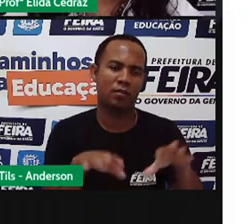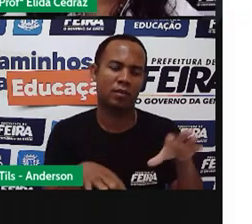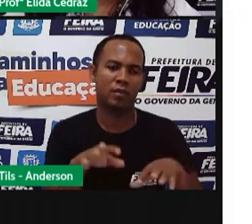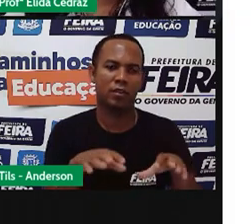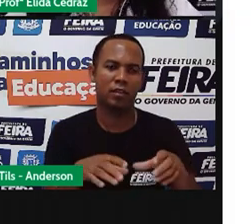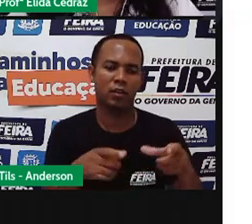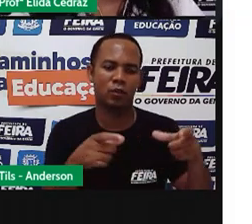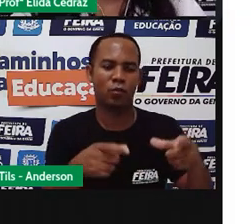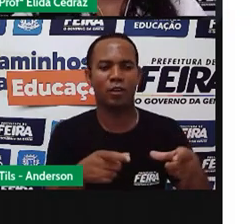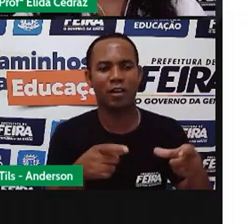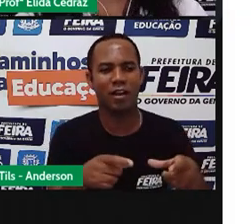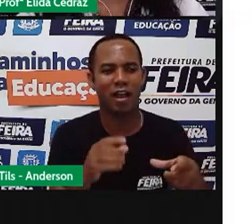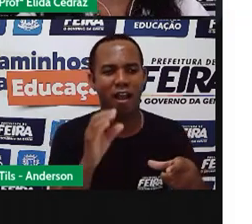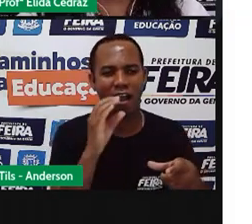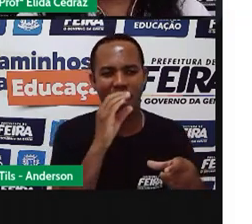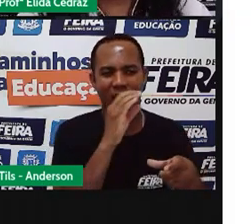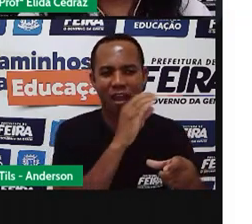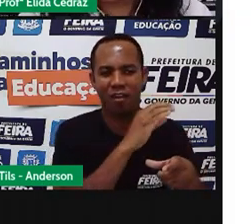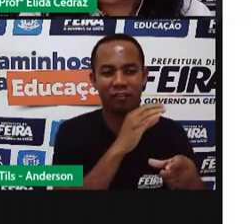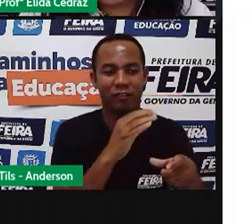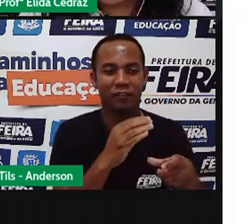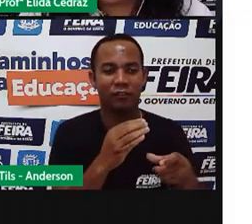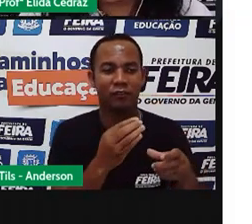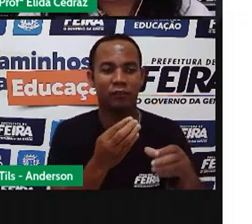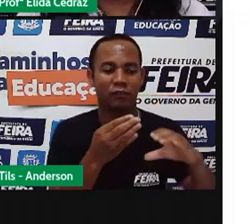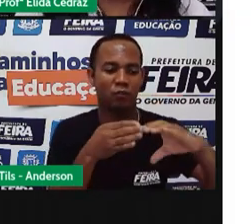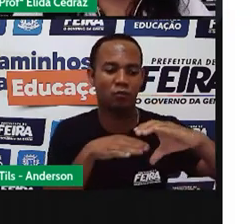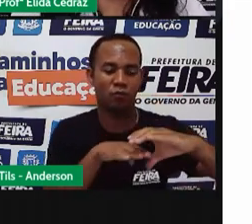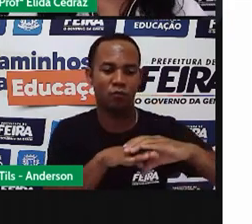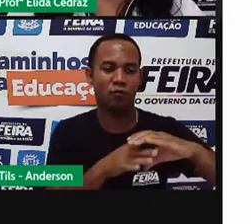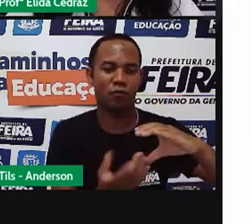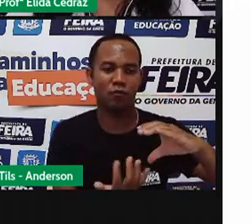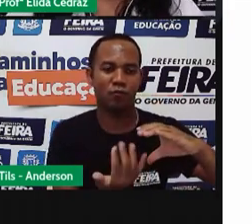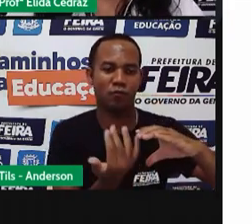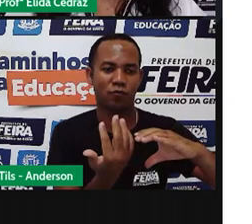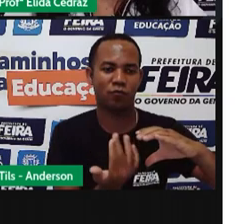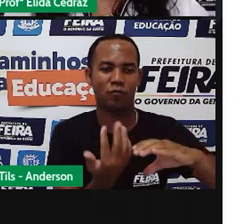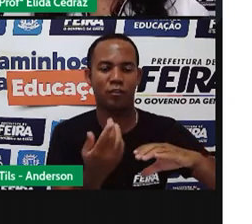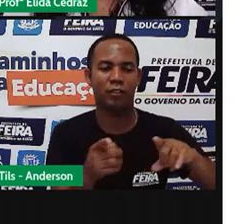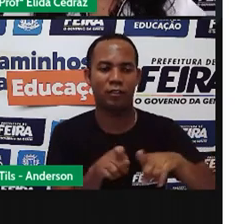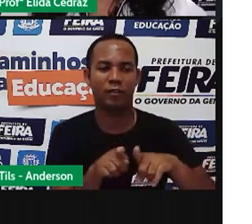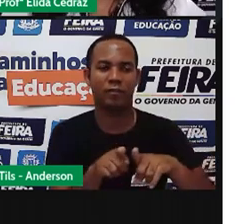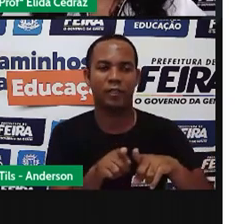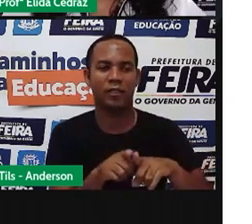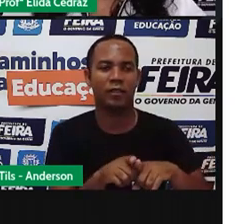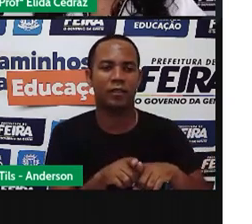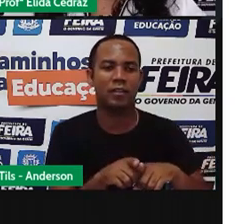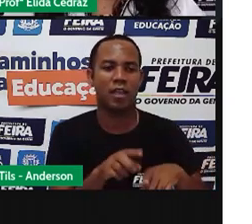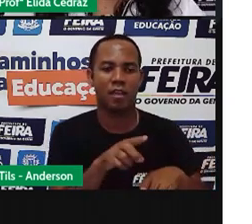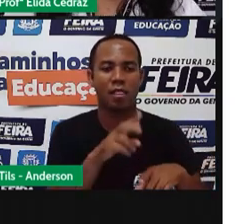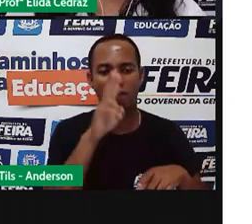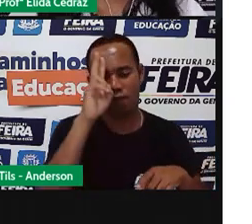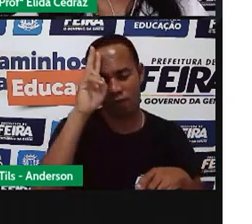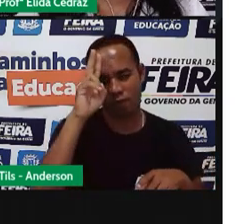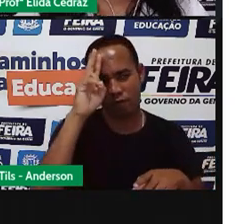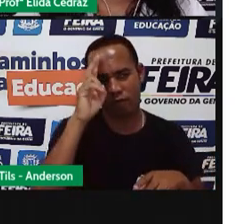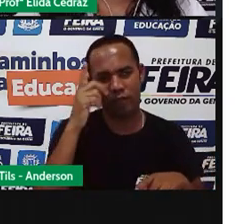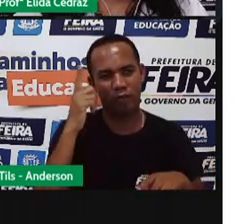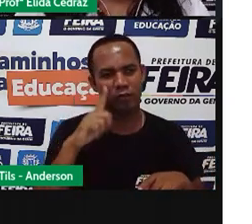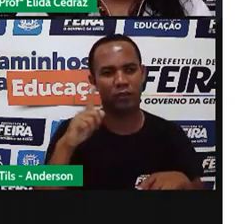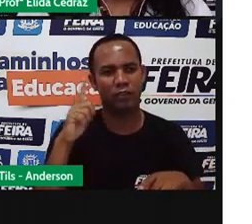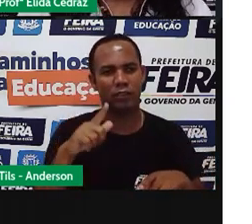de ambientes quentes, como o forno e o fogão. Então, o vidro, ele resiste